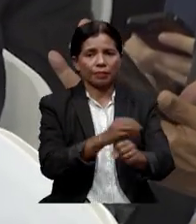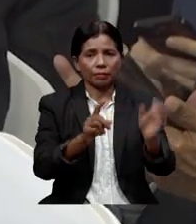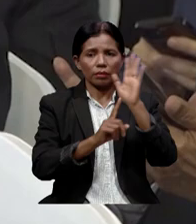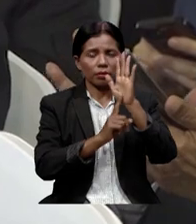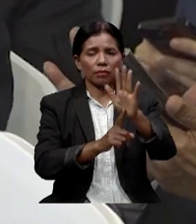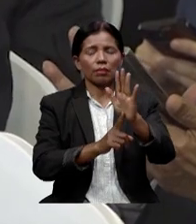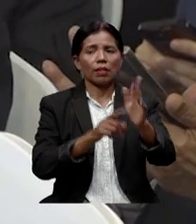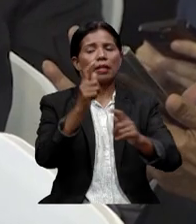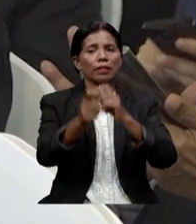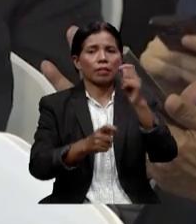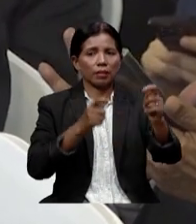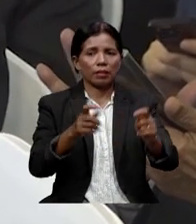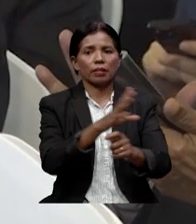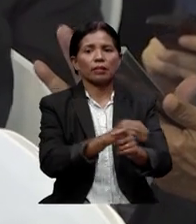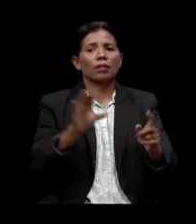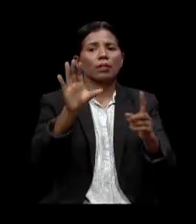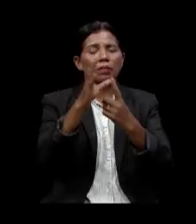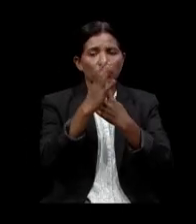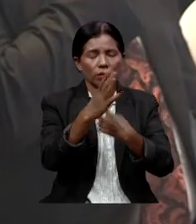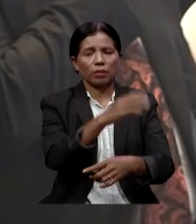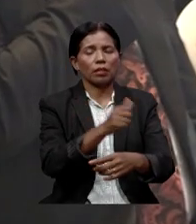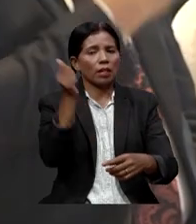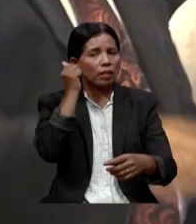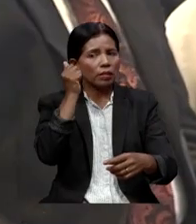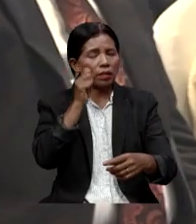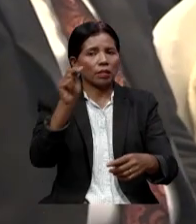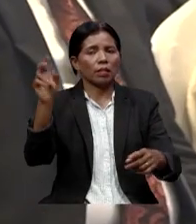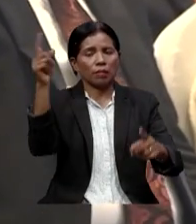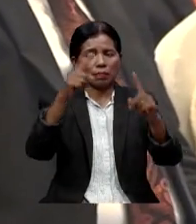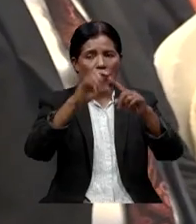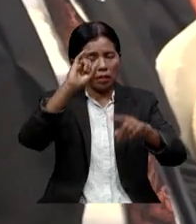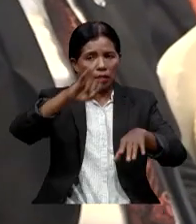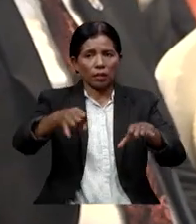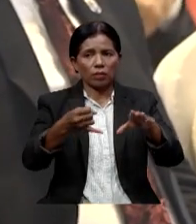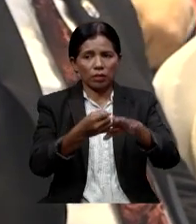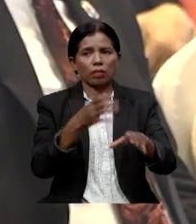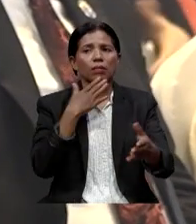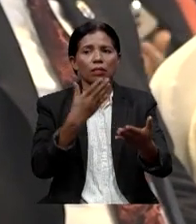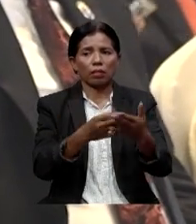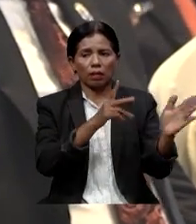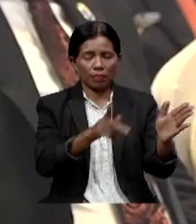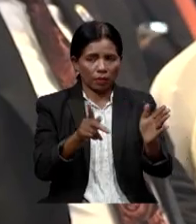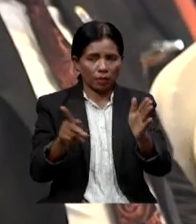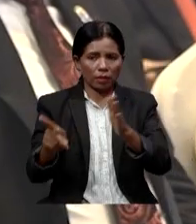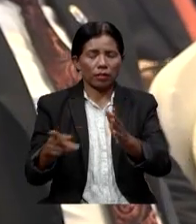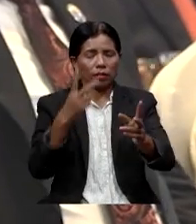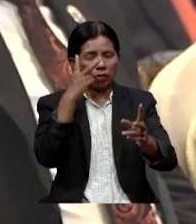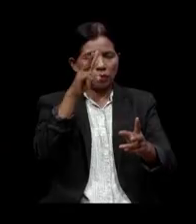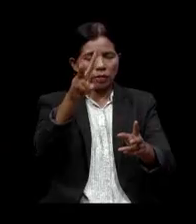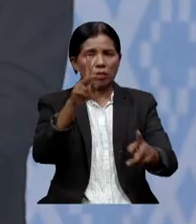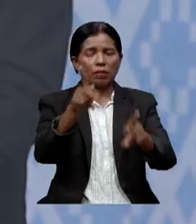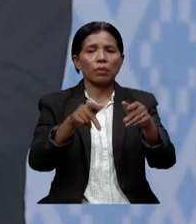Transformação digital, papel cultura no arte ASEAN nian ba inclusão no sustentabilidade, plano estratégico no visão